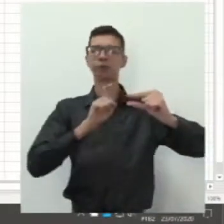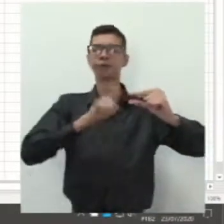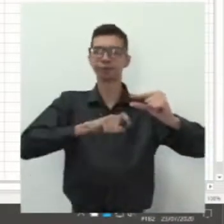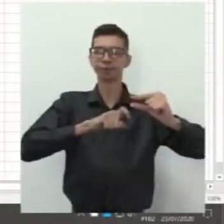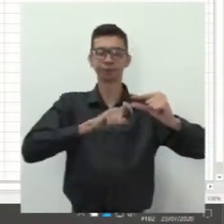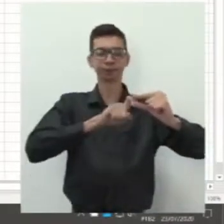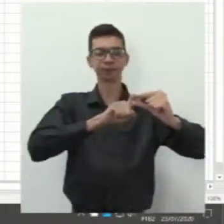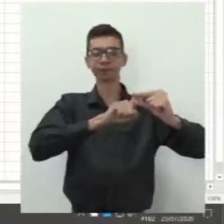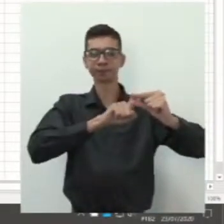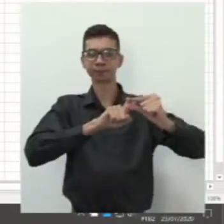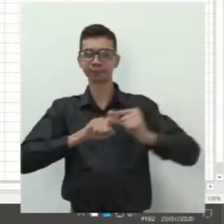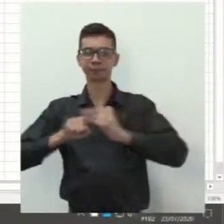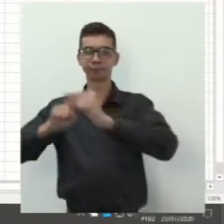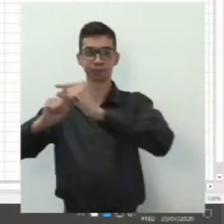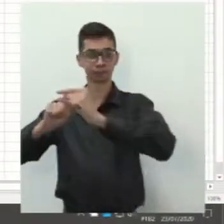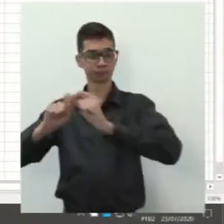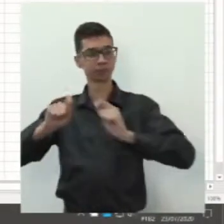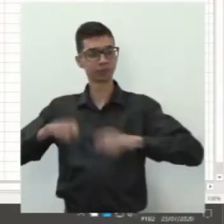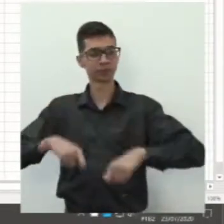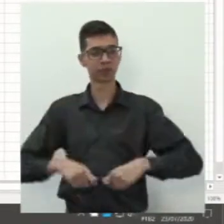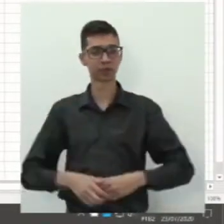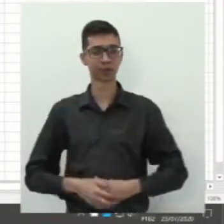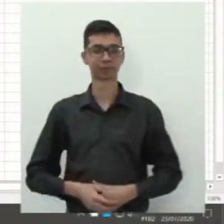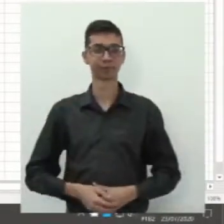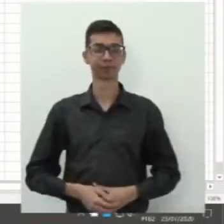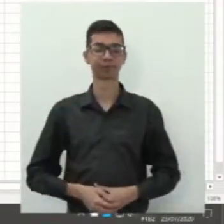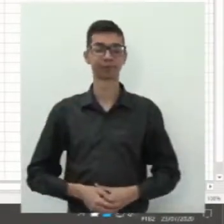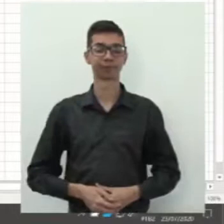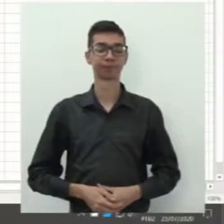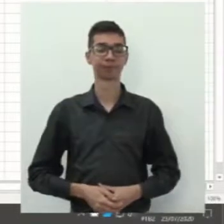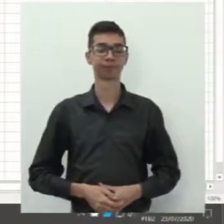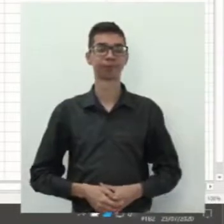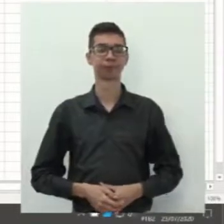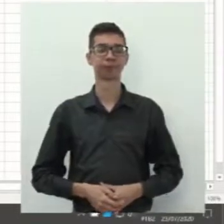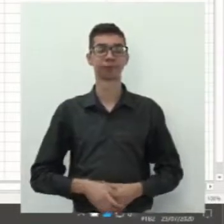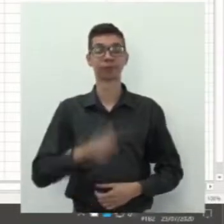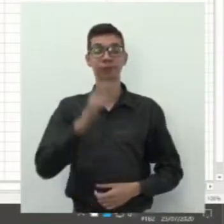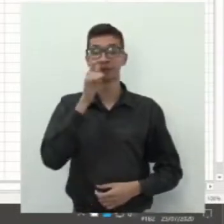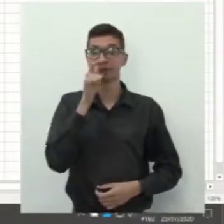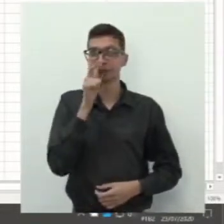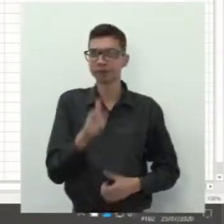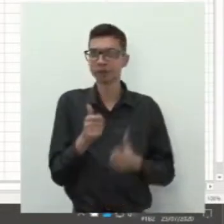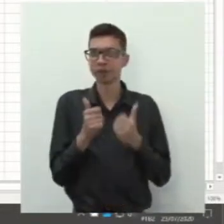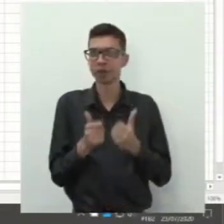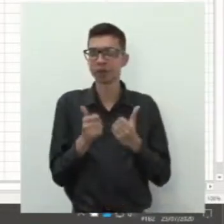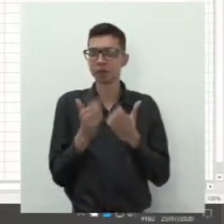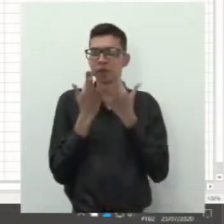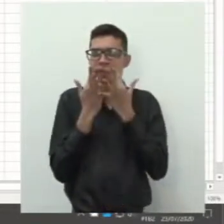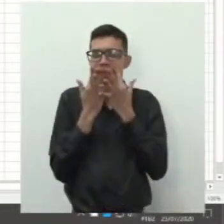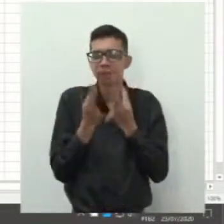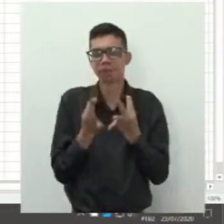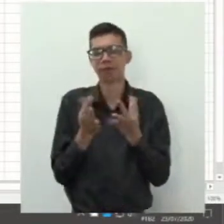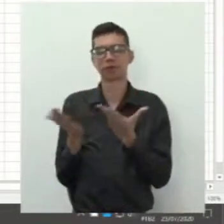lugar da planilha. Então, ó, é bem interessante prestar atenção nisso. No Excel,